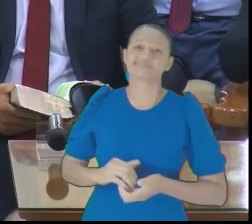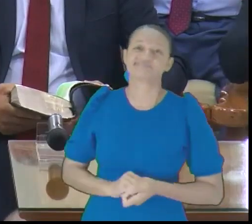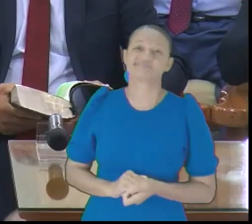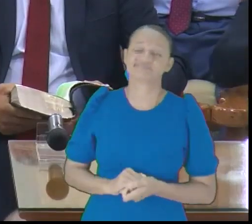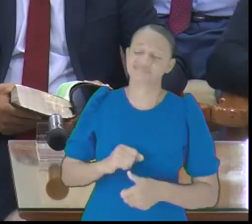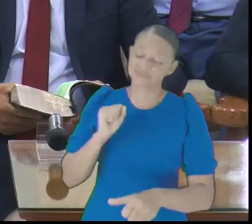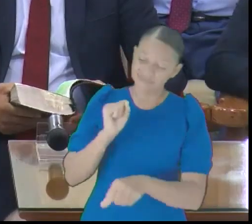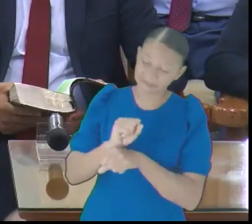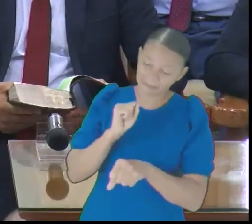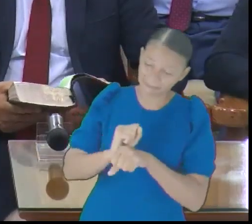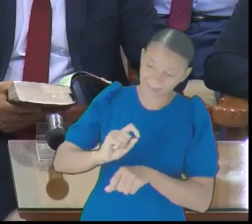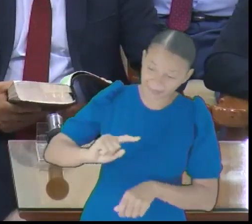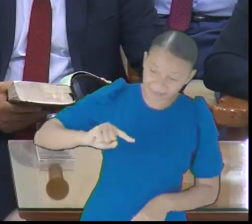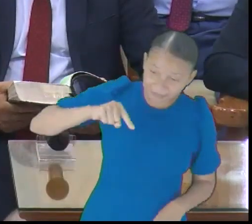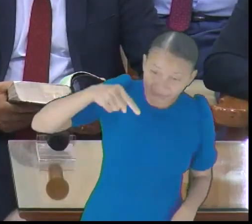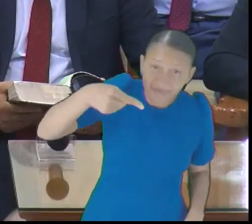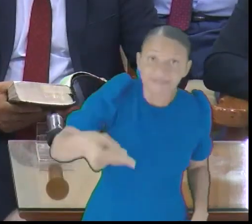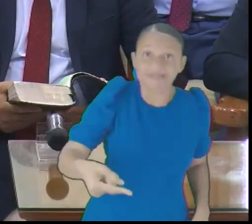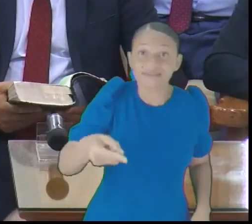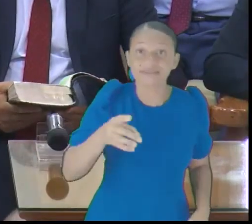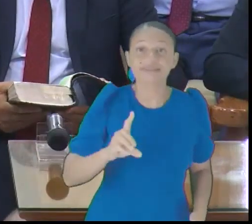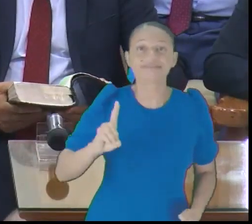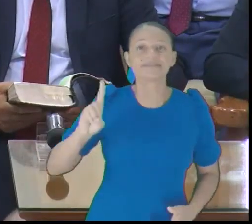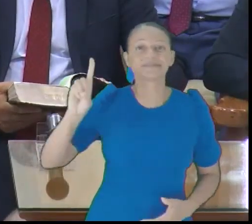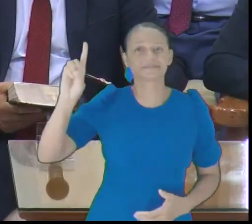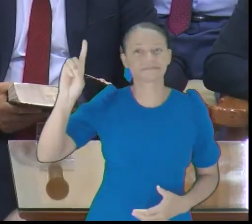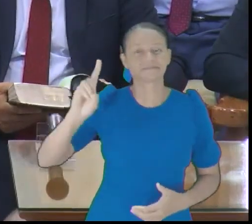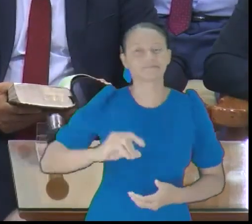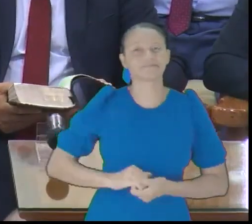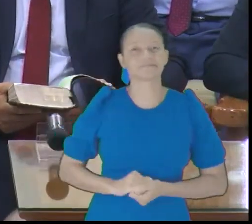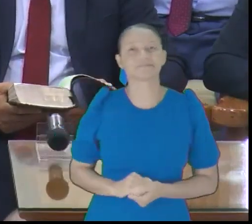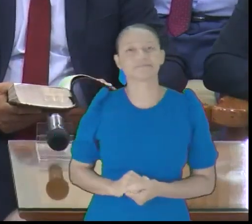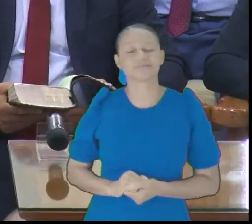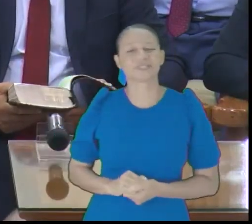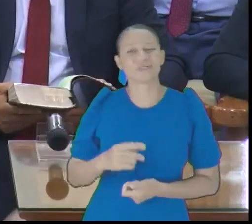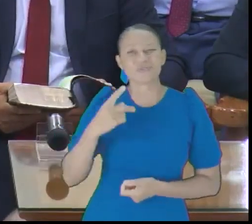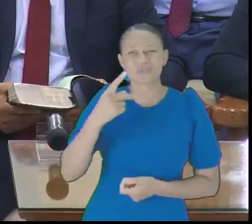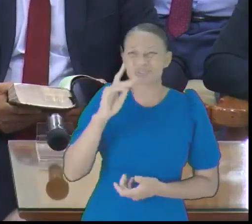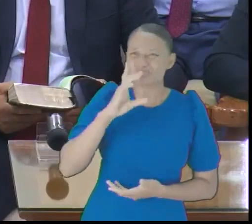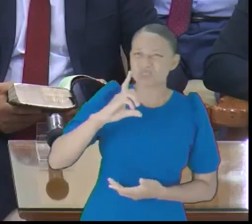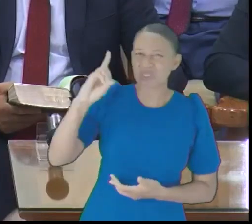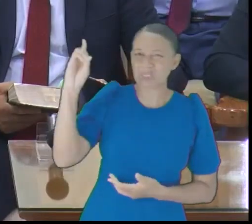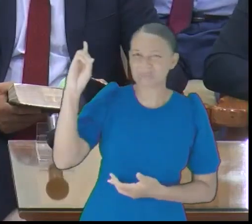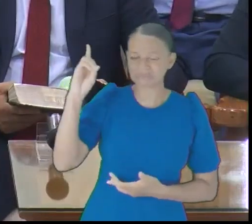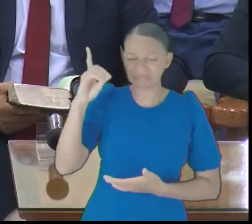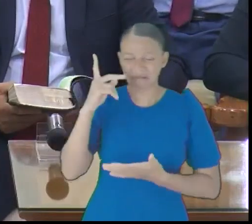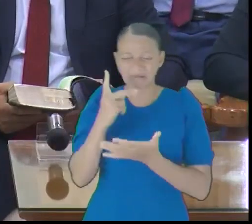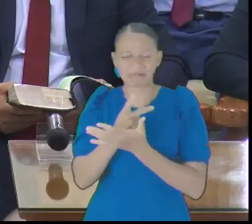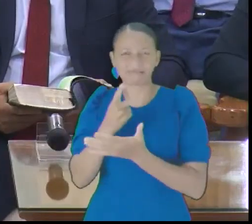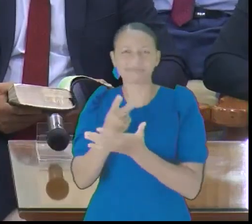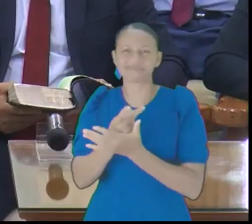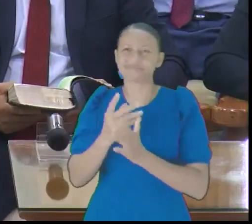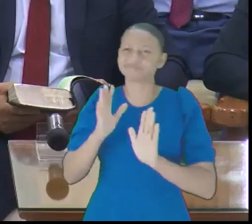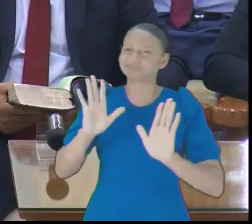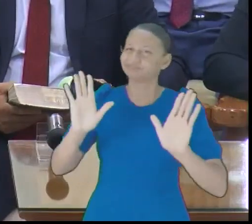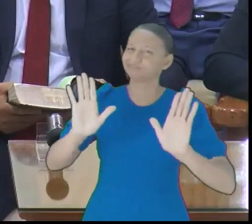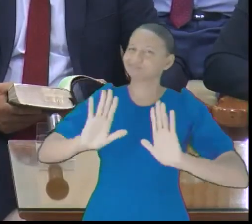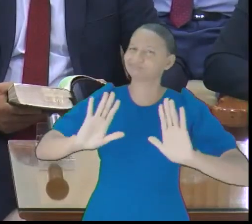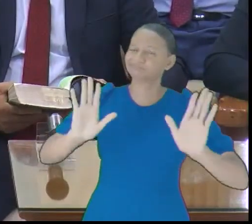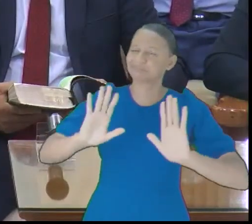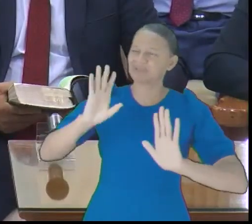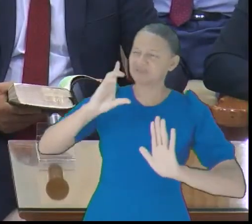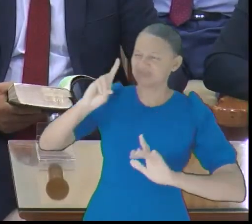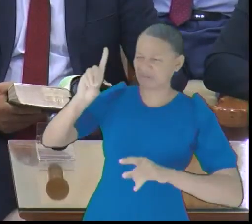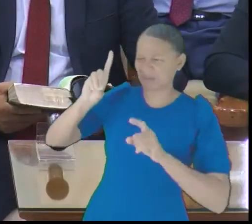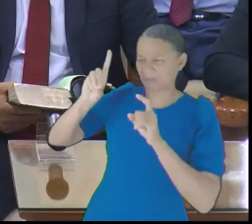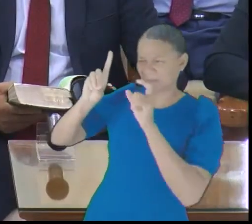espere o depois de Deus. O seu Deus não falha. O seu Deus não é homem